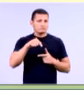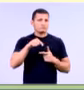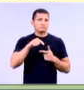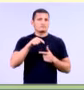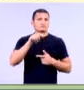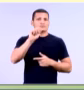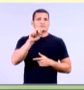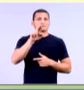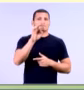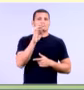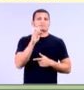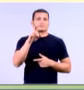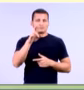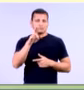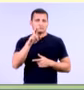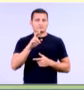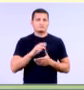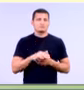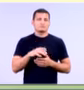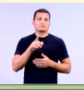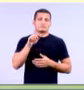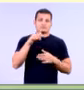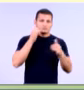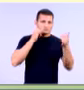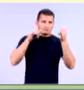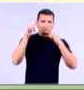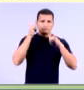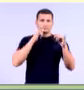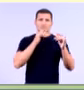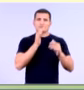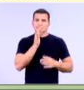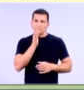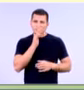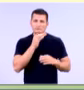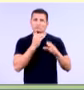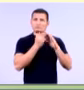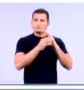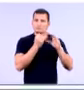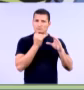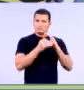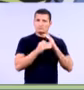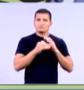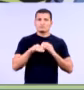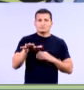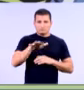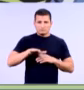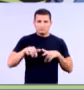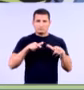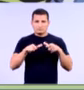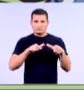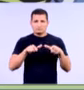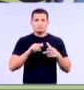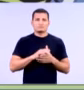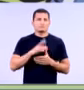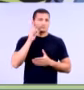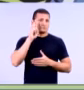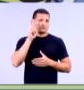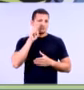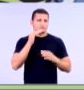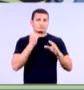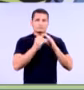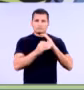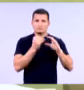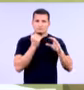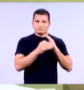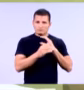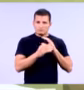evita fofocas, né? Principalmente em e-mails no ambiente de trabalho. Lembrando que no caso dos e-mails,